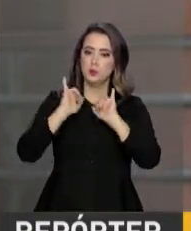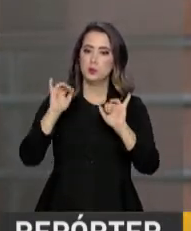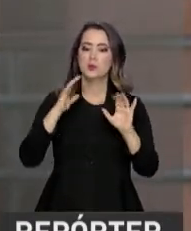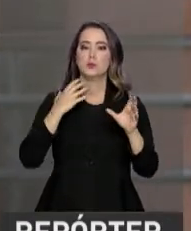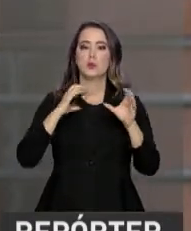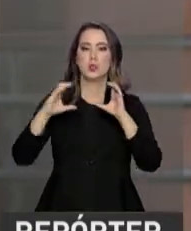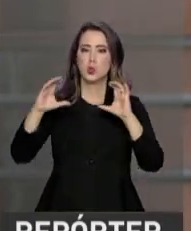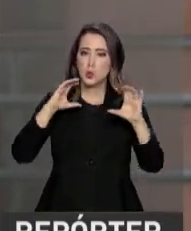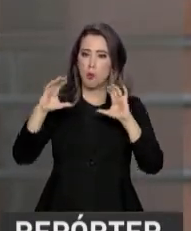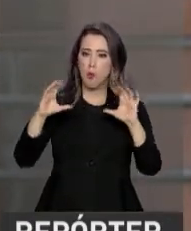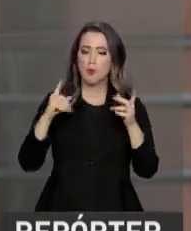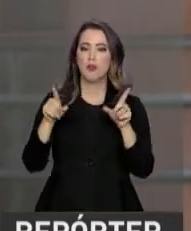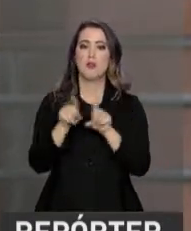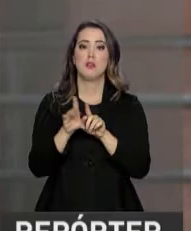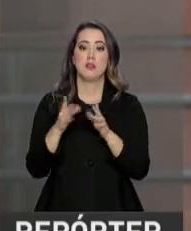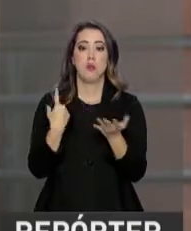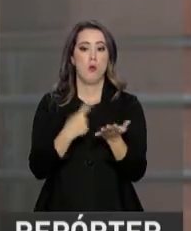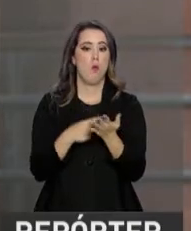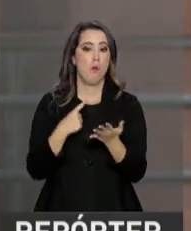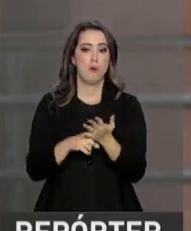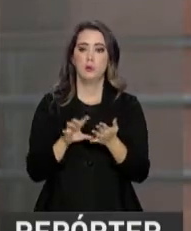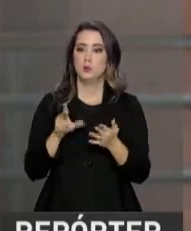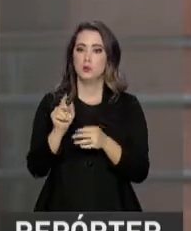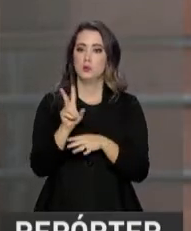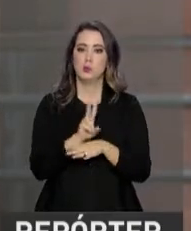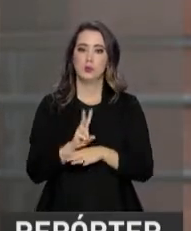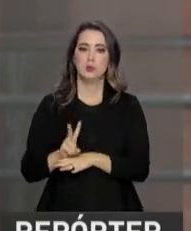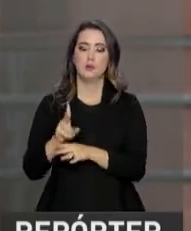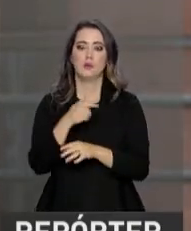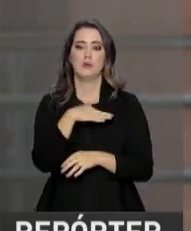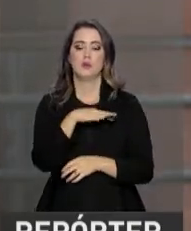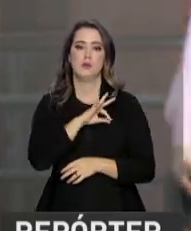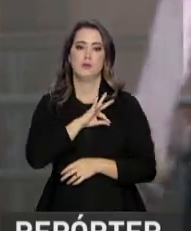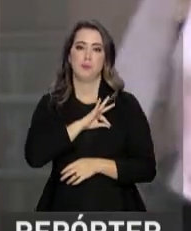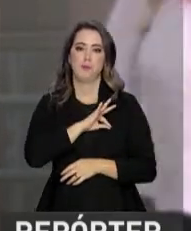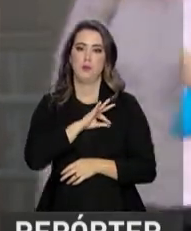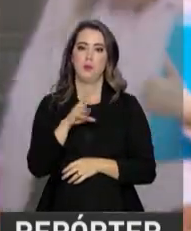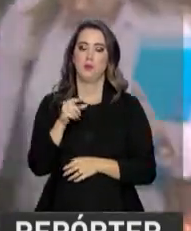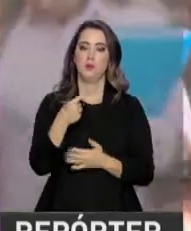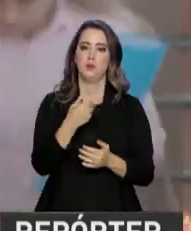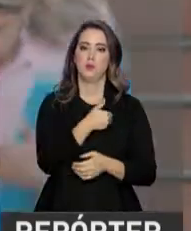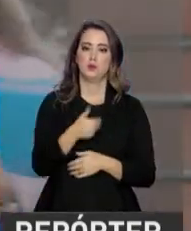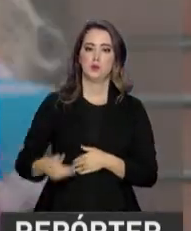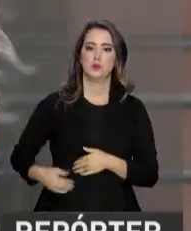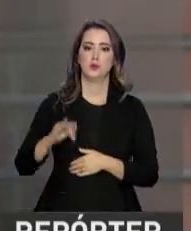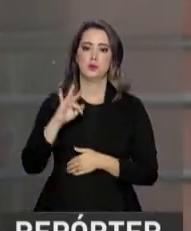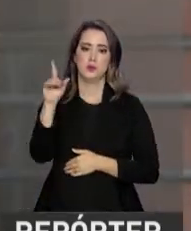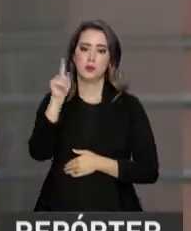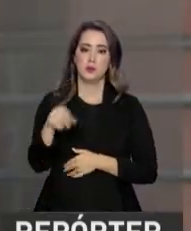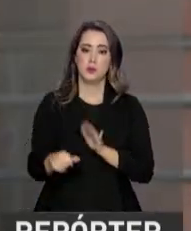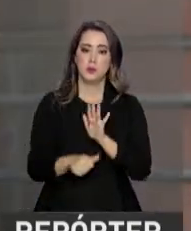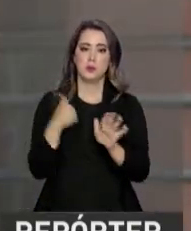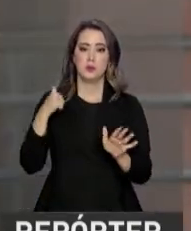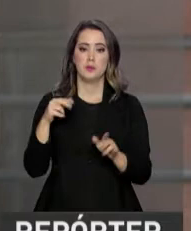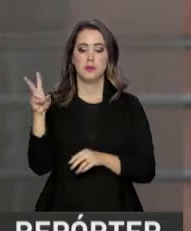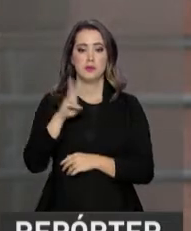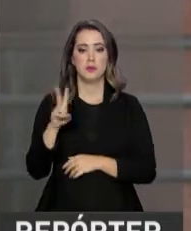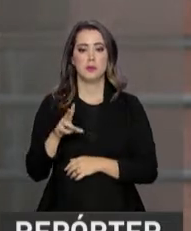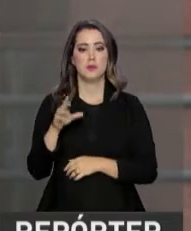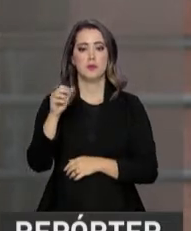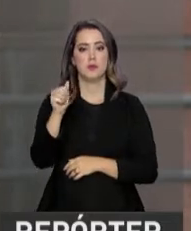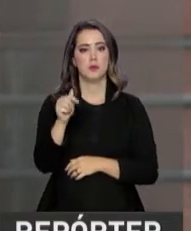fechar acordos com todos os órgãos de investigação do governo federal esta é a primeira vez que a advocacia geral da união